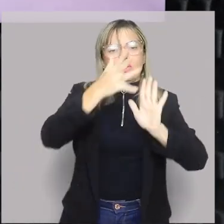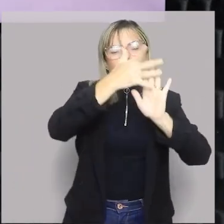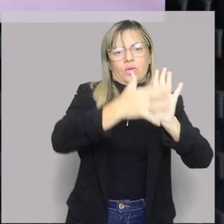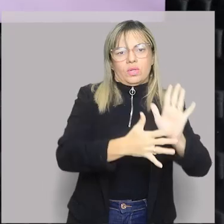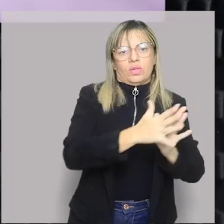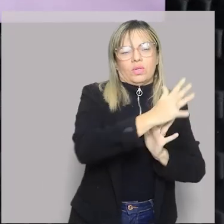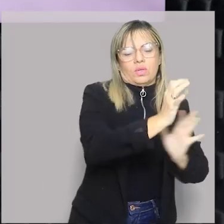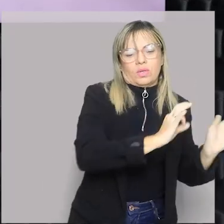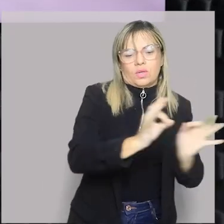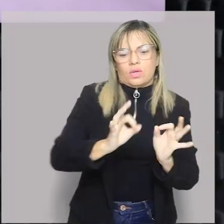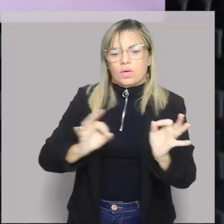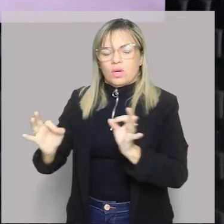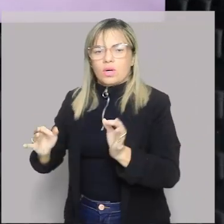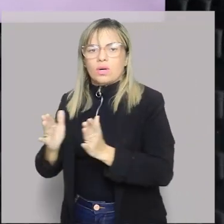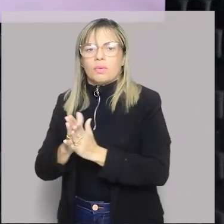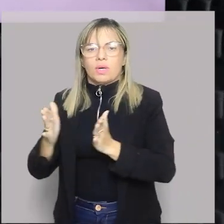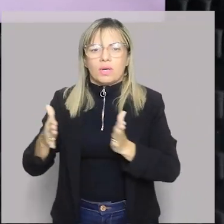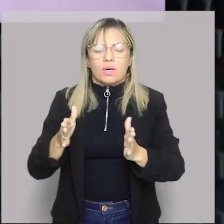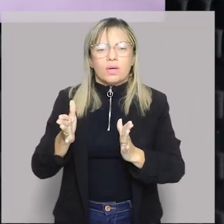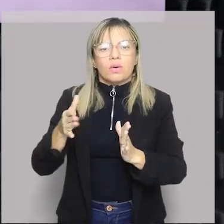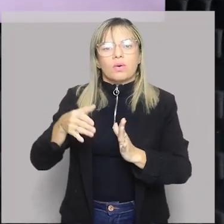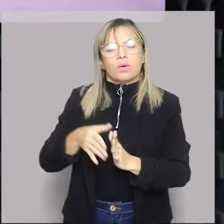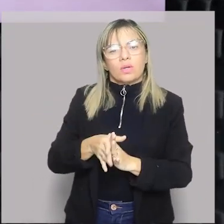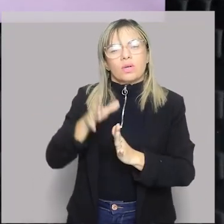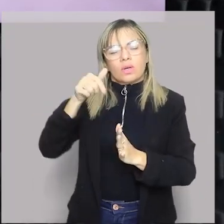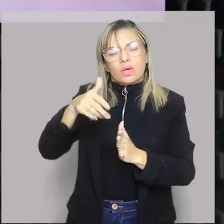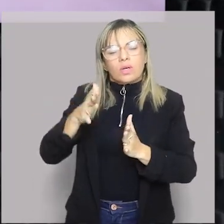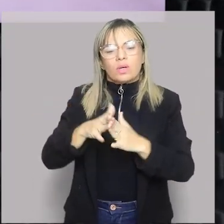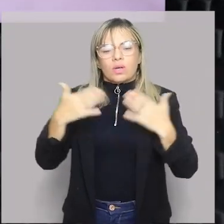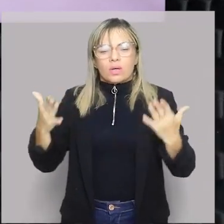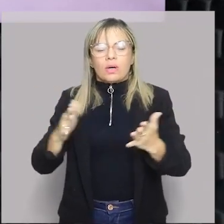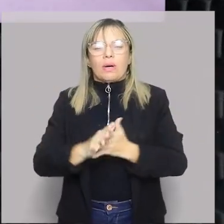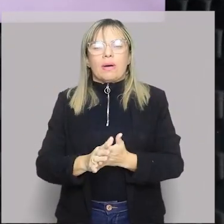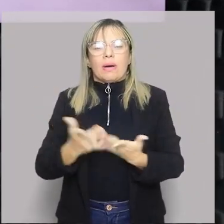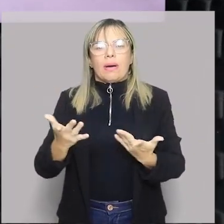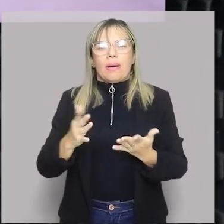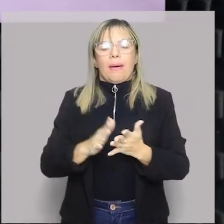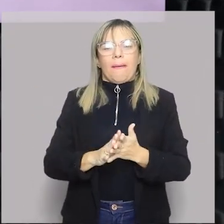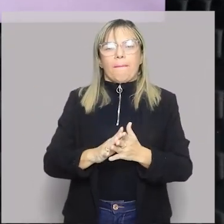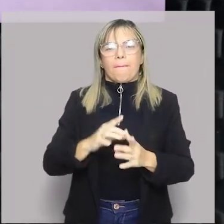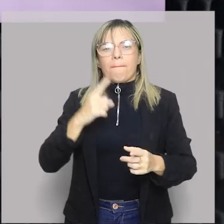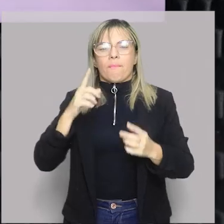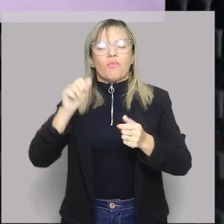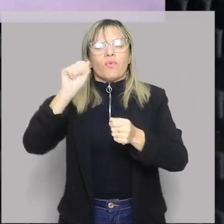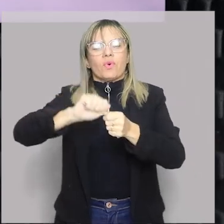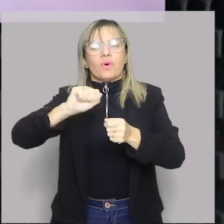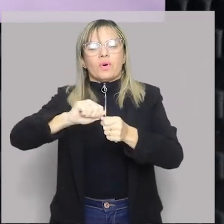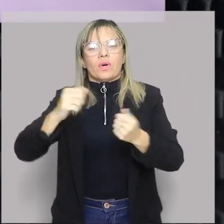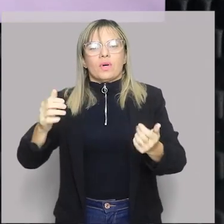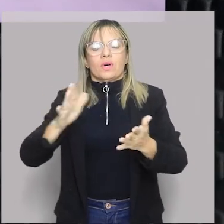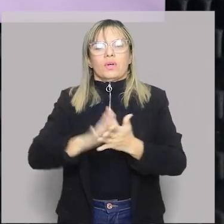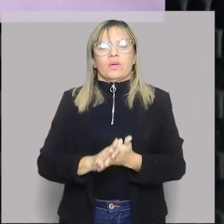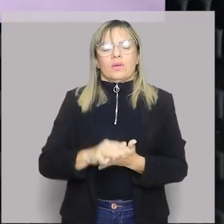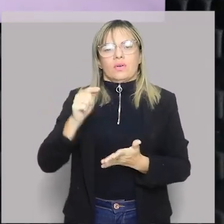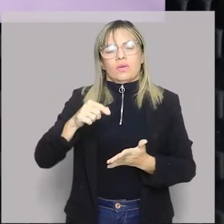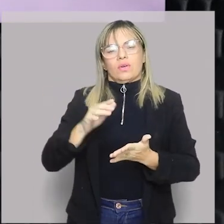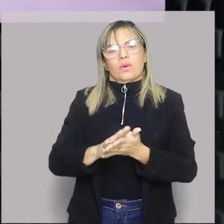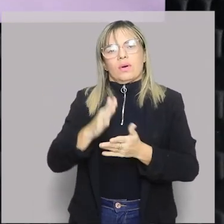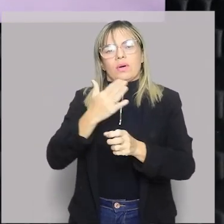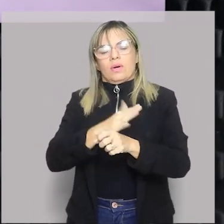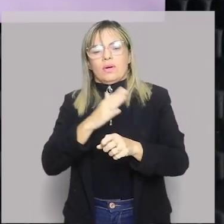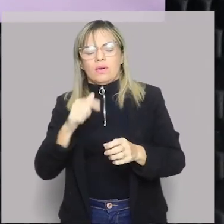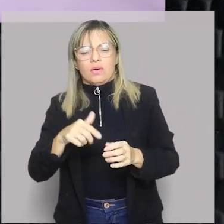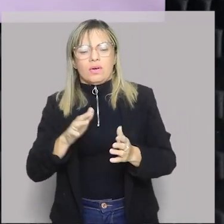roteiro. O roteiro é um guia, né, que orienta, que norteia uma atividade, uma ação, que muitas vezes está associado